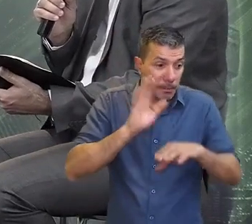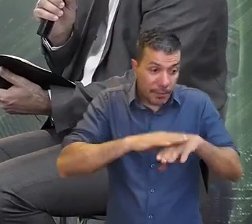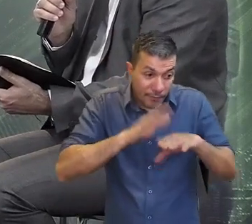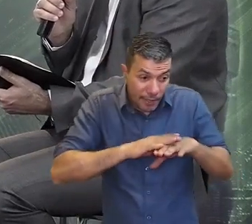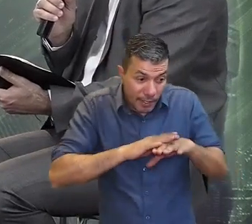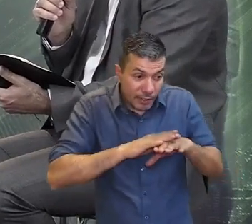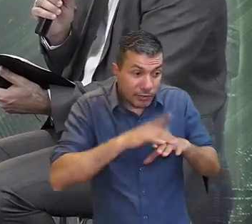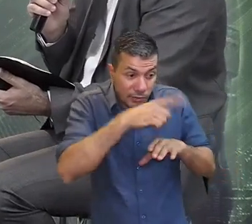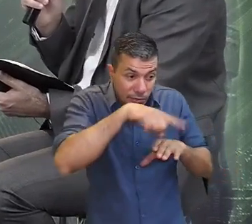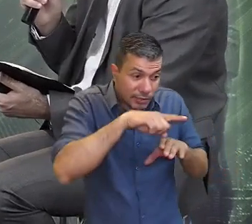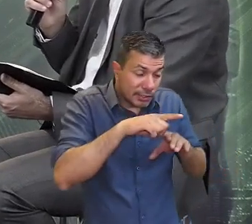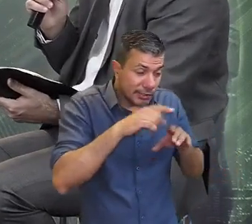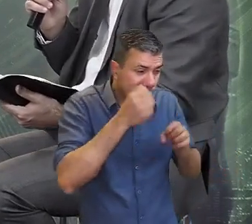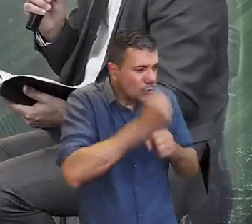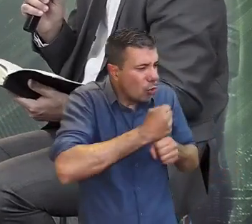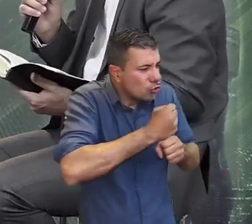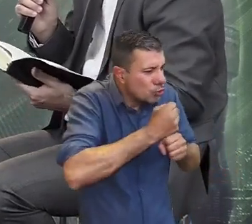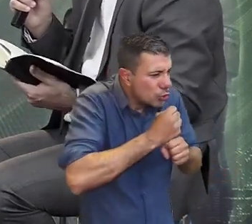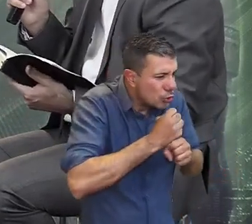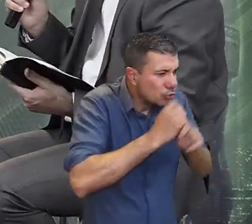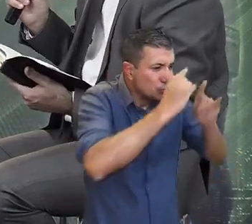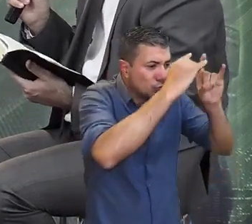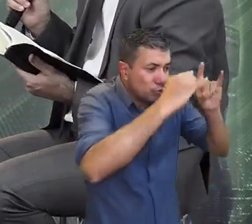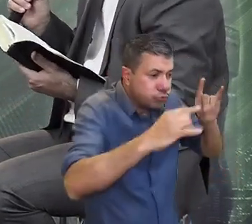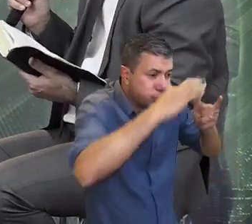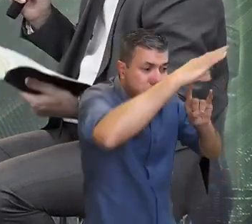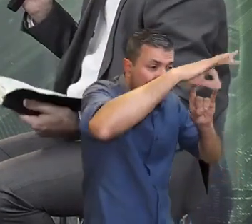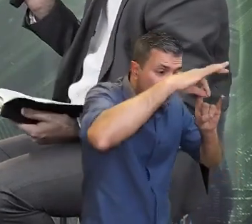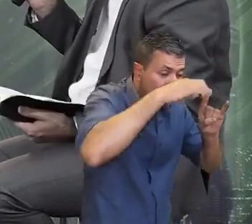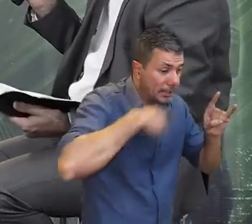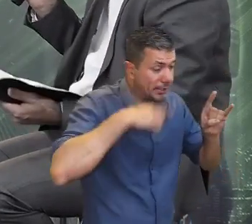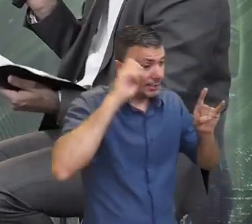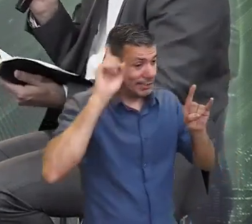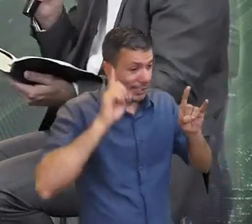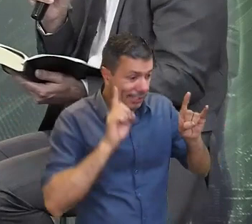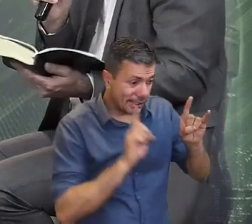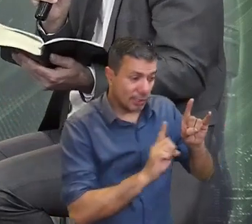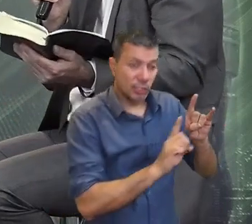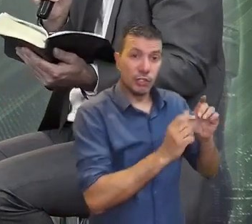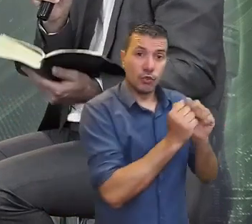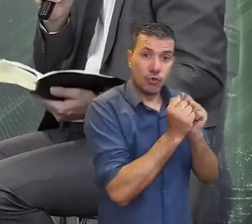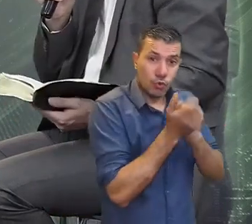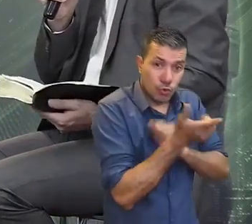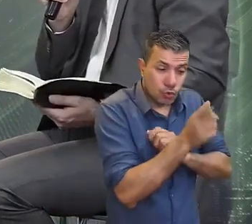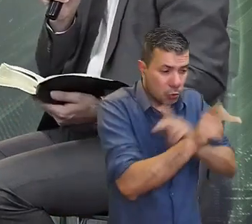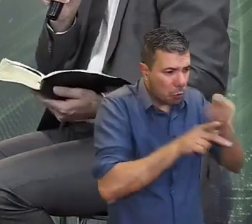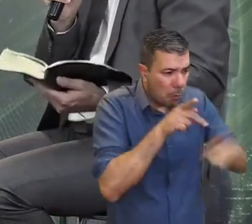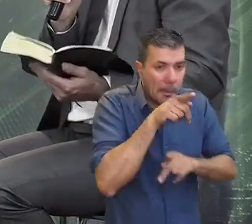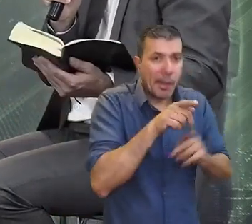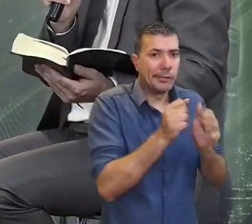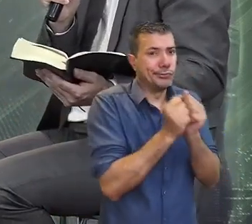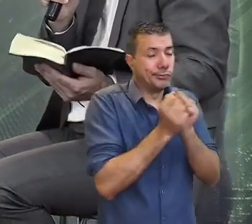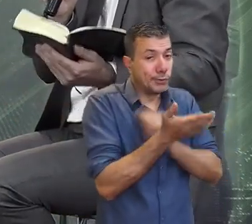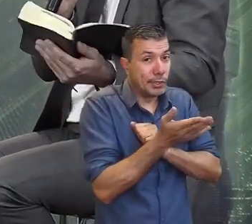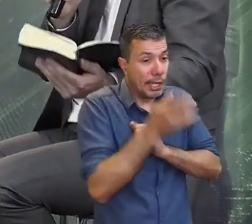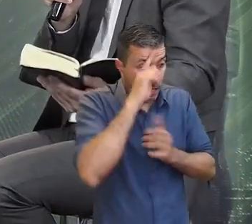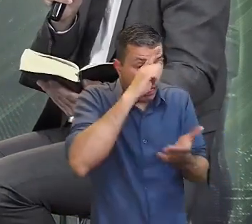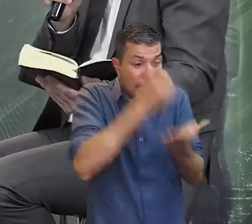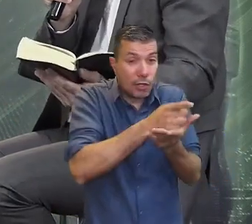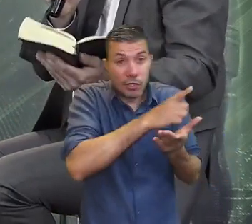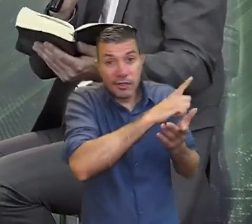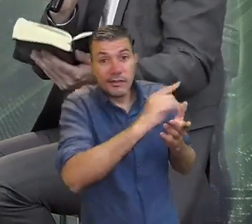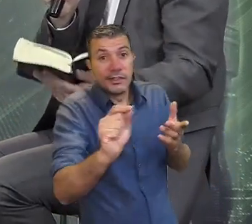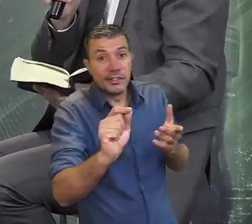farão um santuário para que eu possa habitar no meio deles. Moisés, ele recebeu uma ordem muito interessante, a ordem de